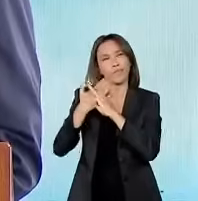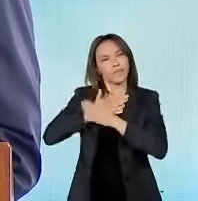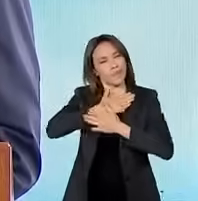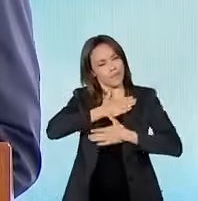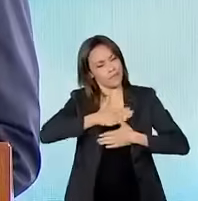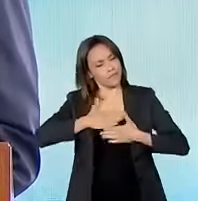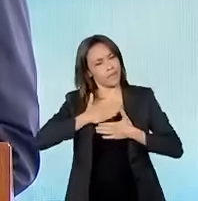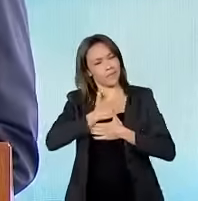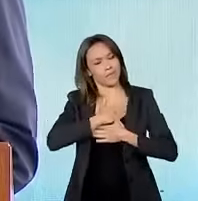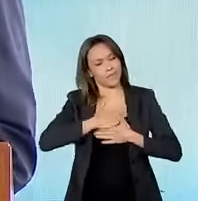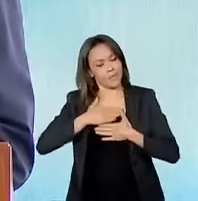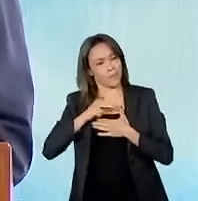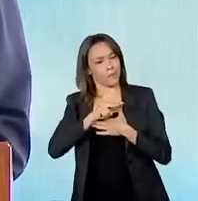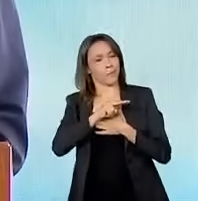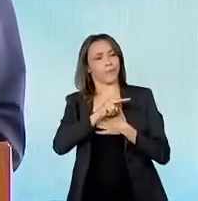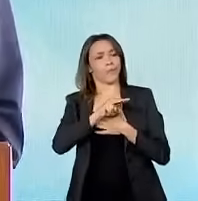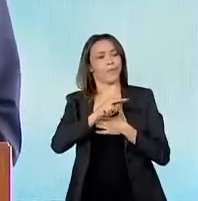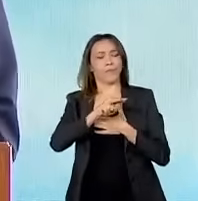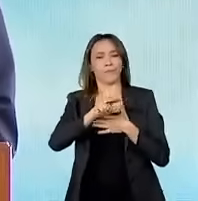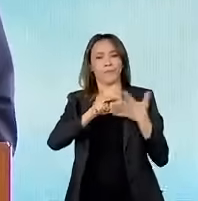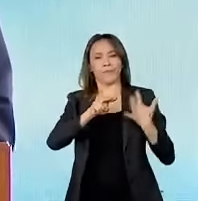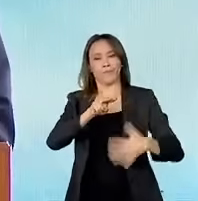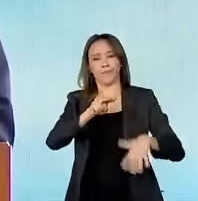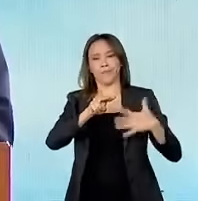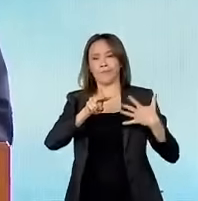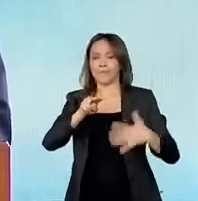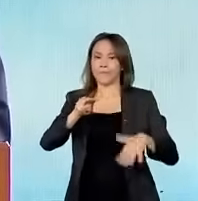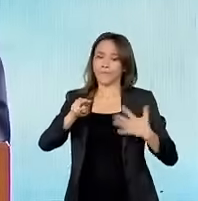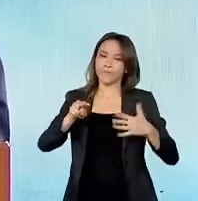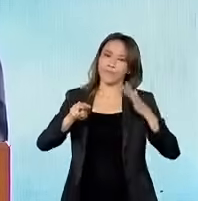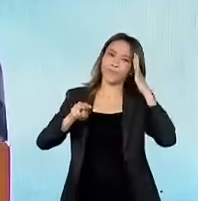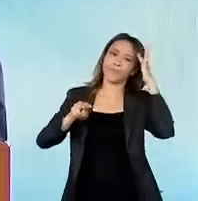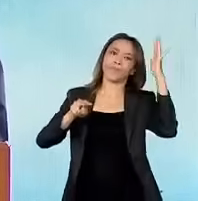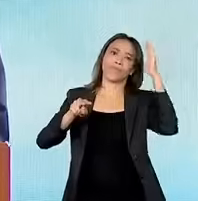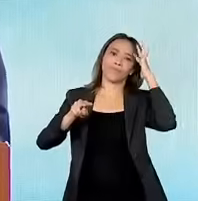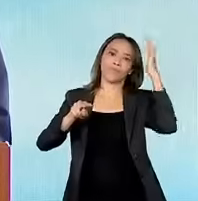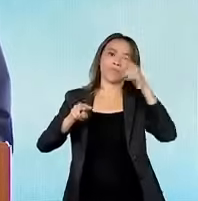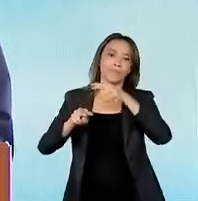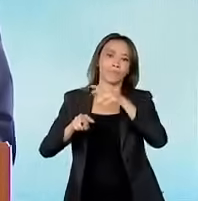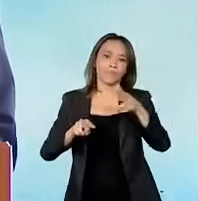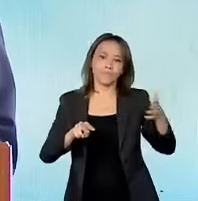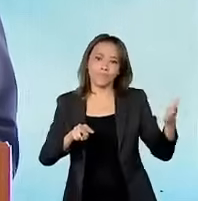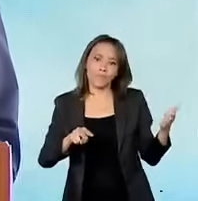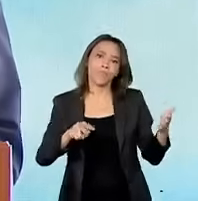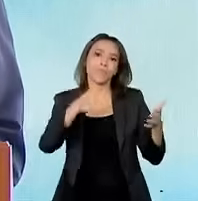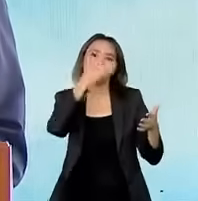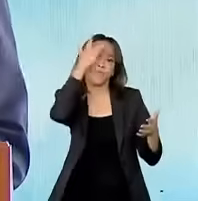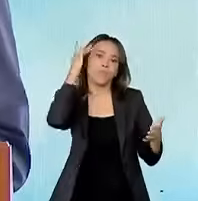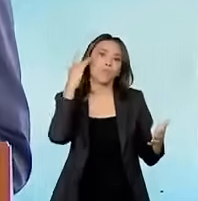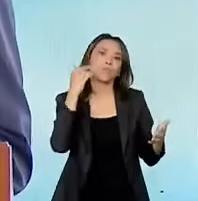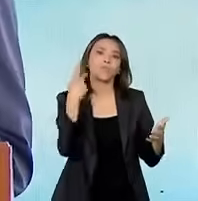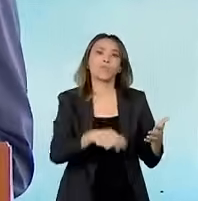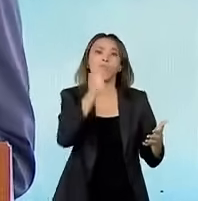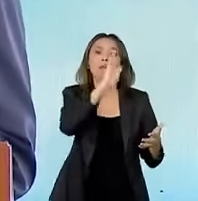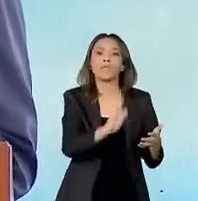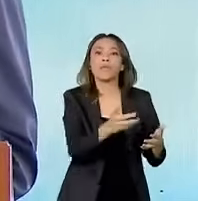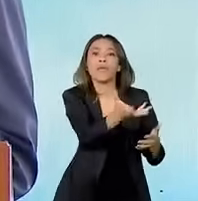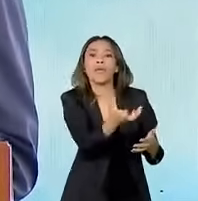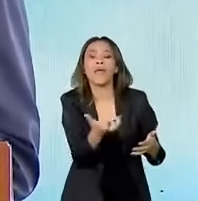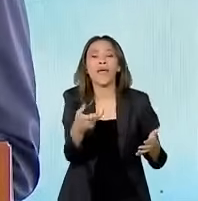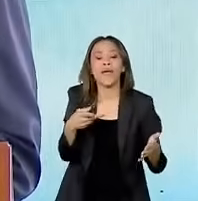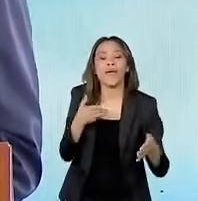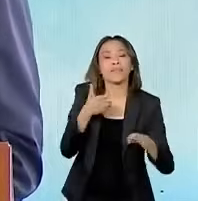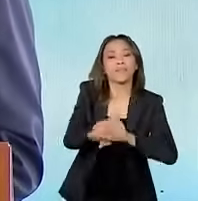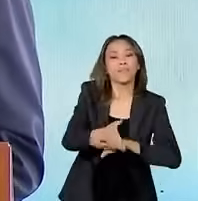ver se concretizar a realidade de milhões e milhões de brasileiros que desejam, de uma forma objetiva, ter o acesso à